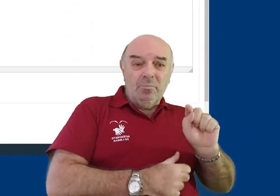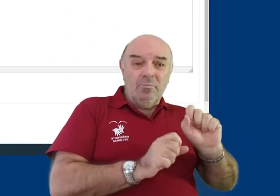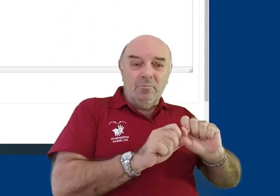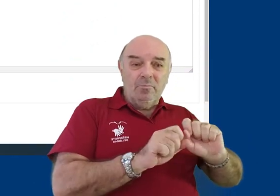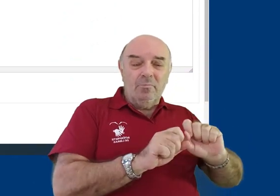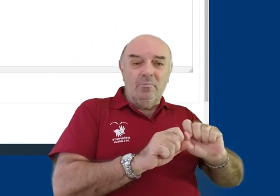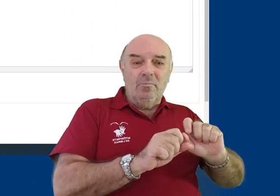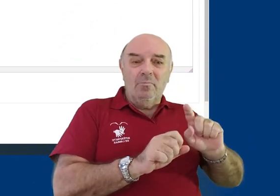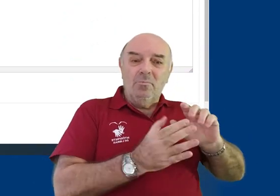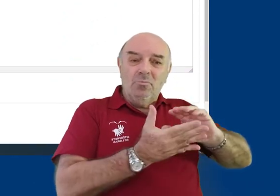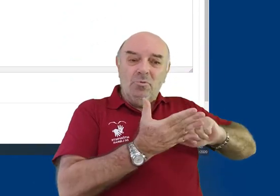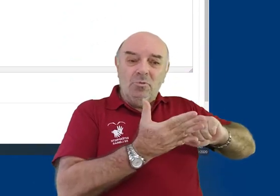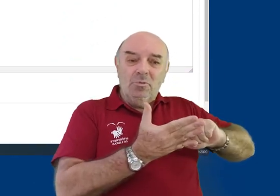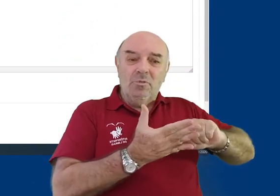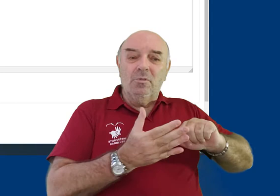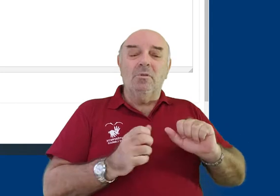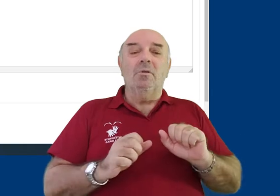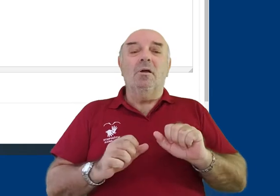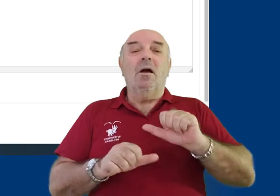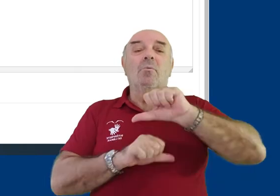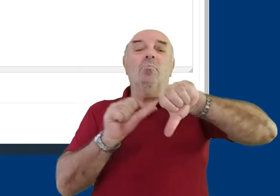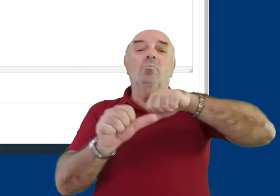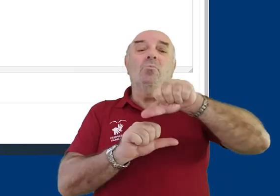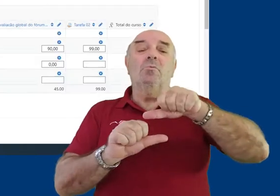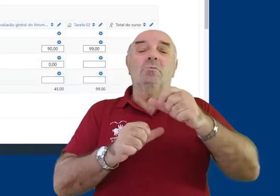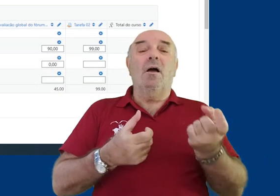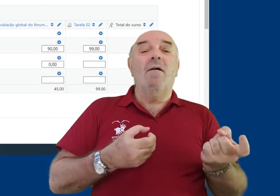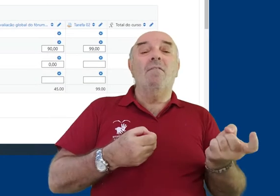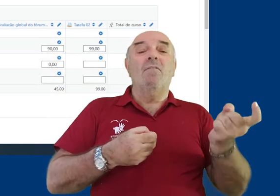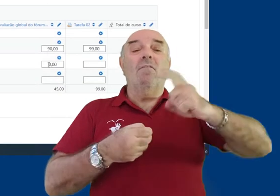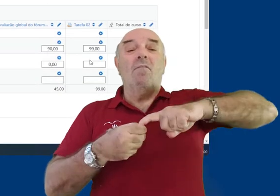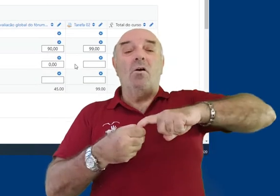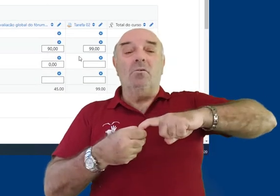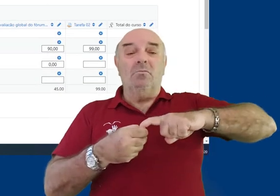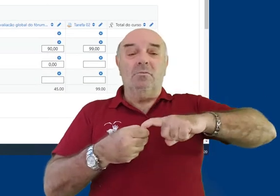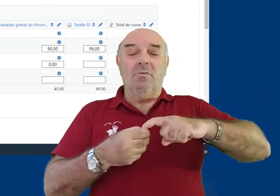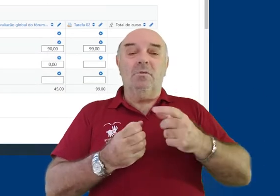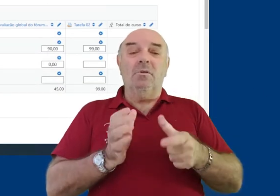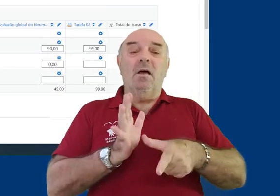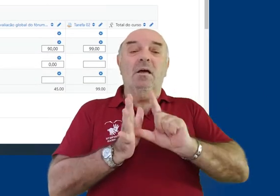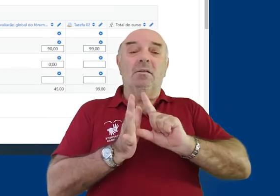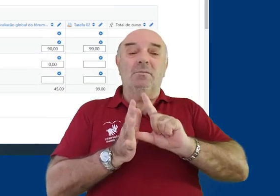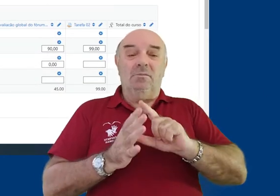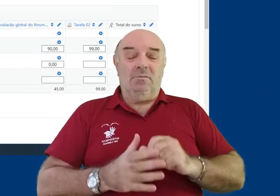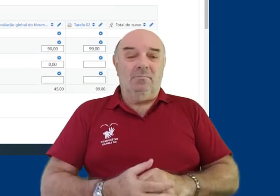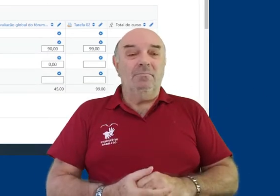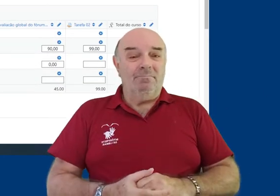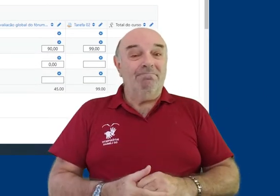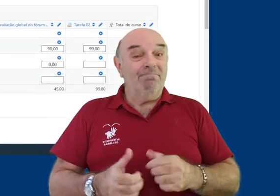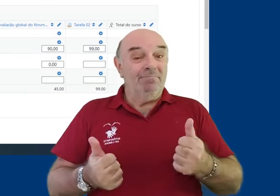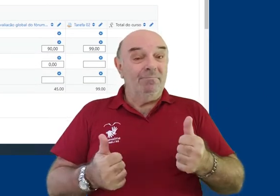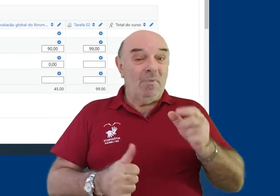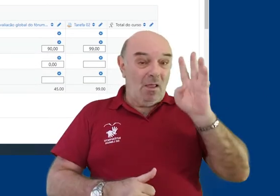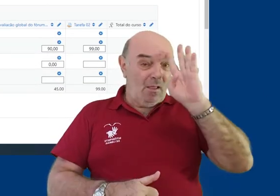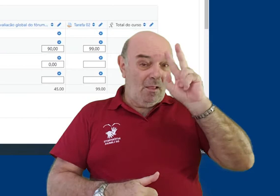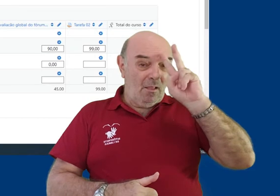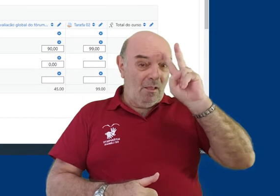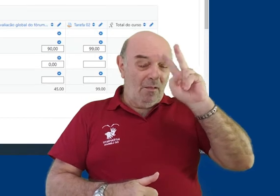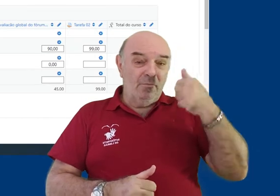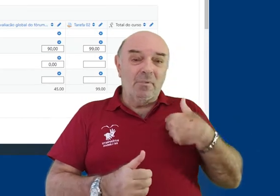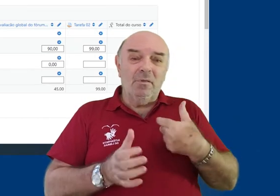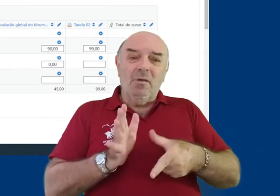Final da página, posso salvar as mudanças e minha nota retorna a ser a nota de um